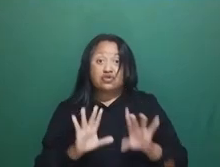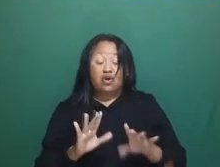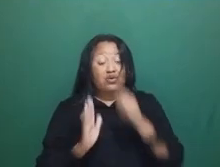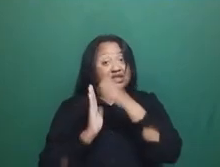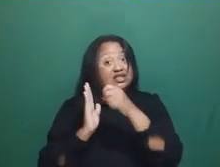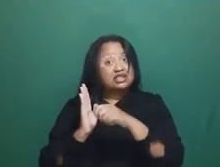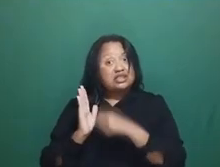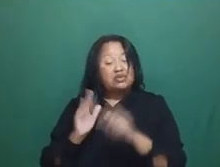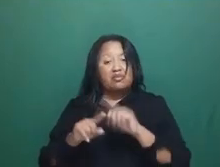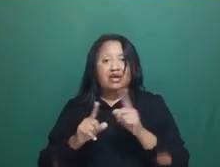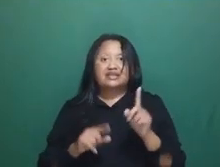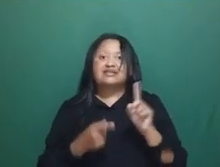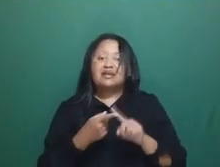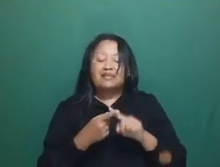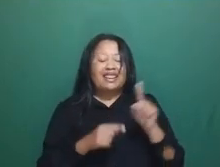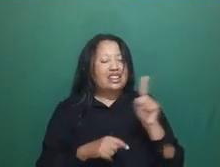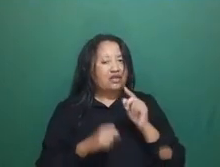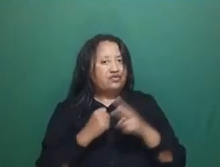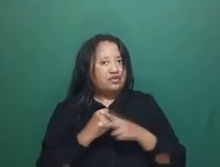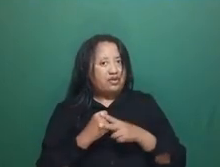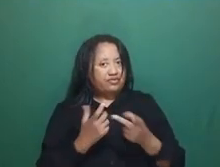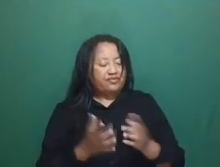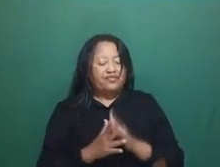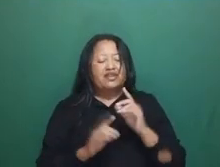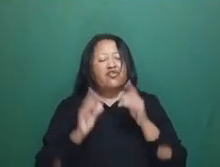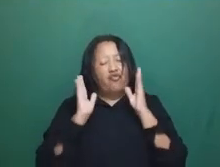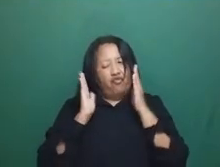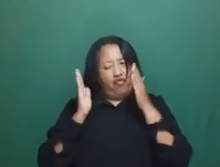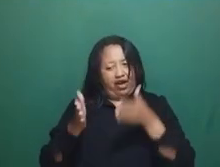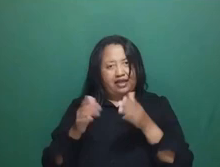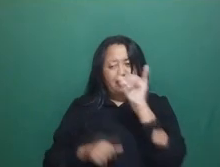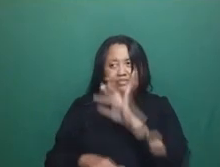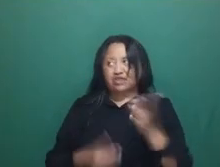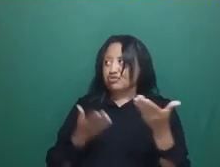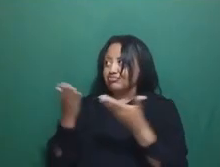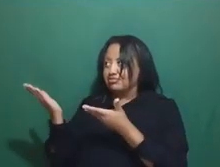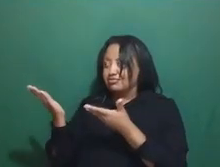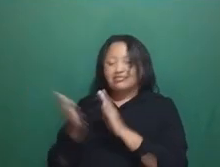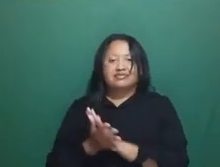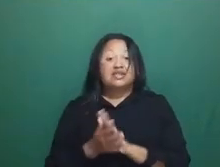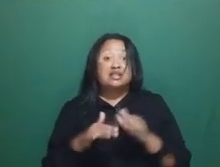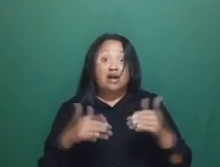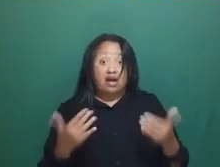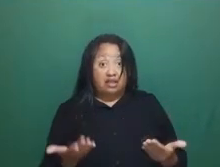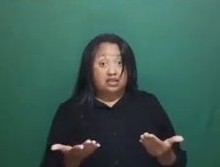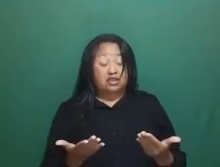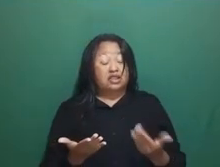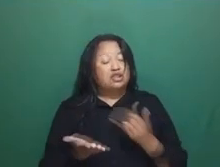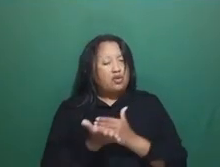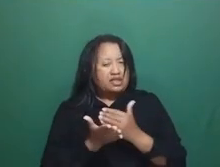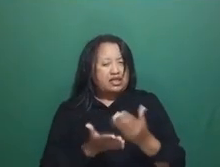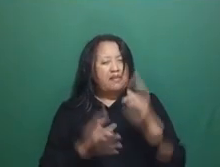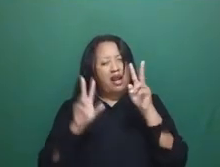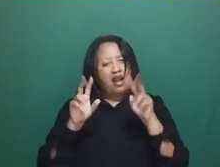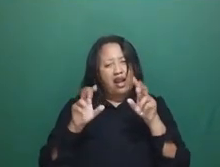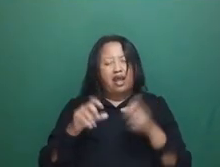mas também o texto não verbal né então vamos focar aqui na imagem antes que a gente partir para para ler o título